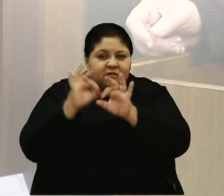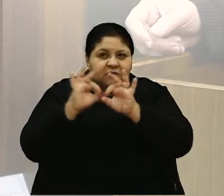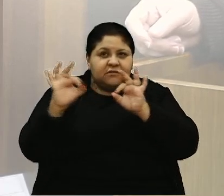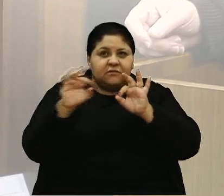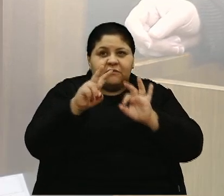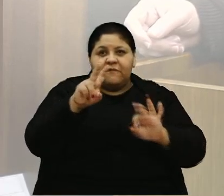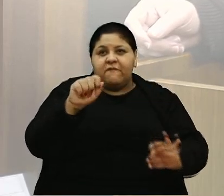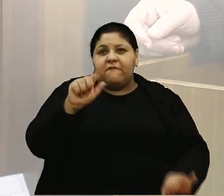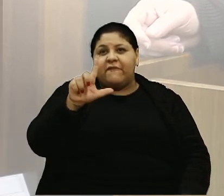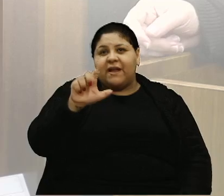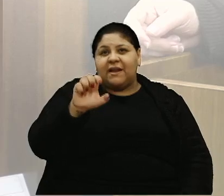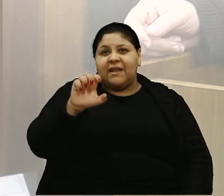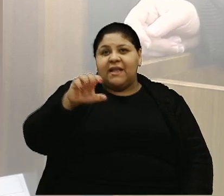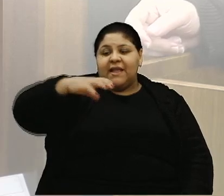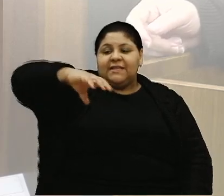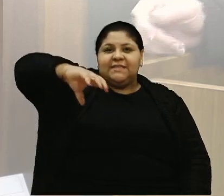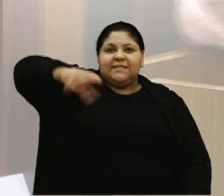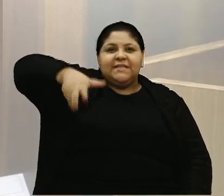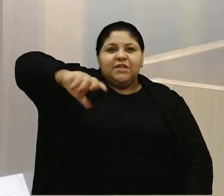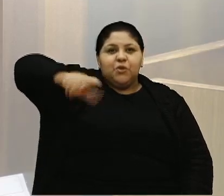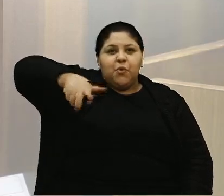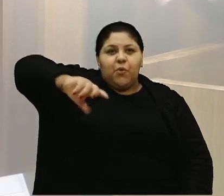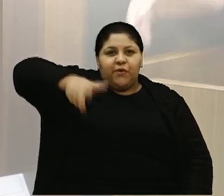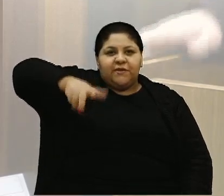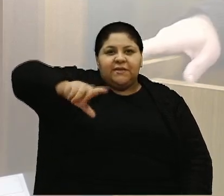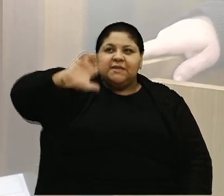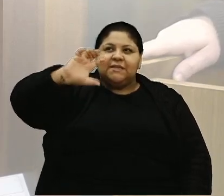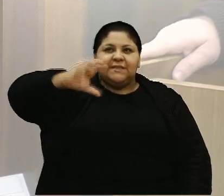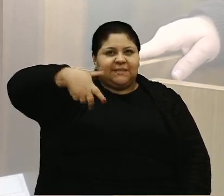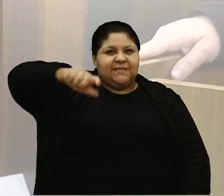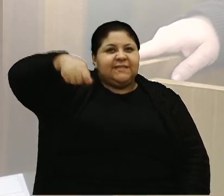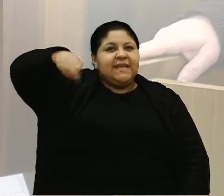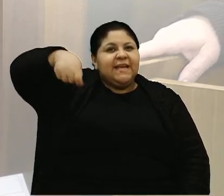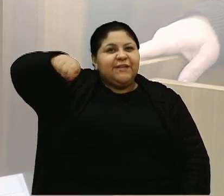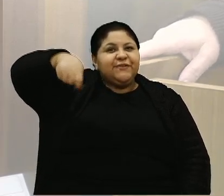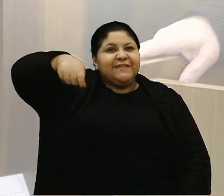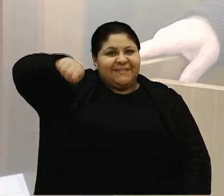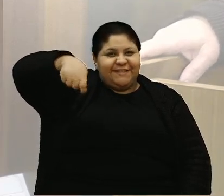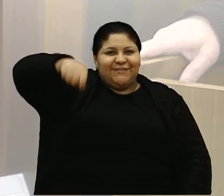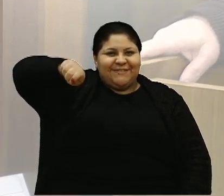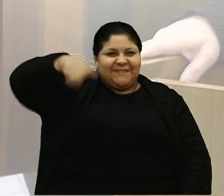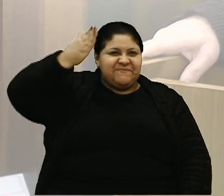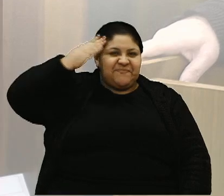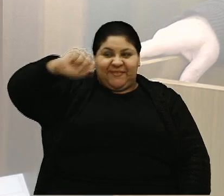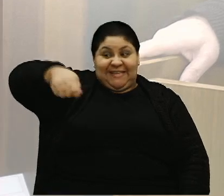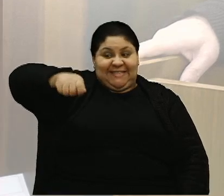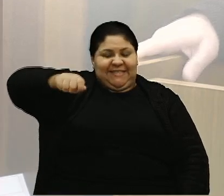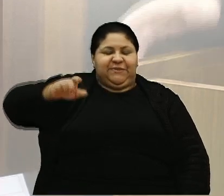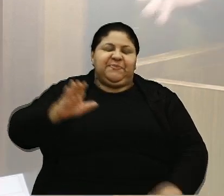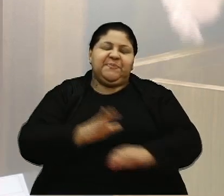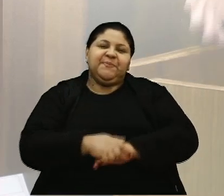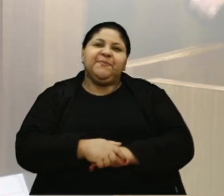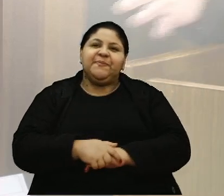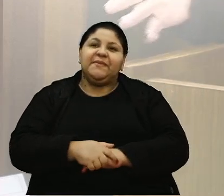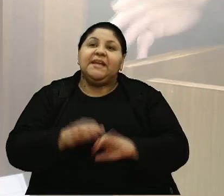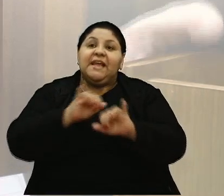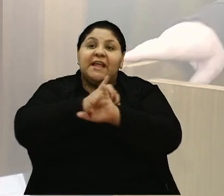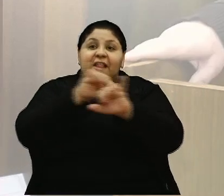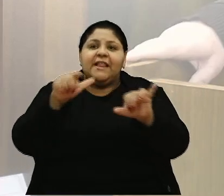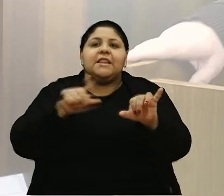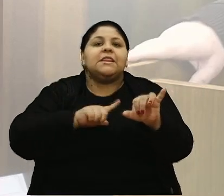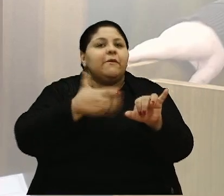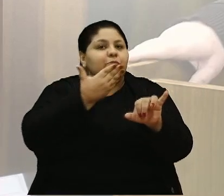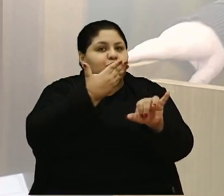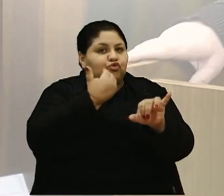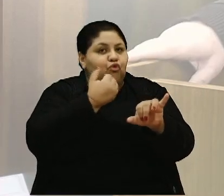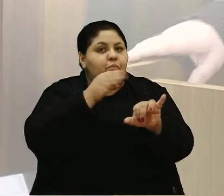dos Sinos, quando você convida algum amigo, eu sempre tenho bastante relações com o Vale dos Sinos, e eles dizem, Zanquim, nós temos que comer o